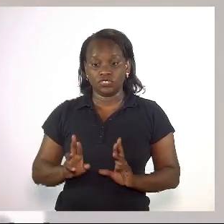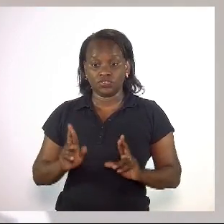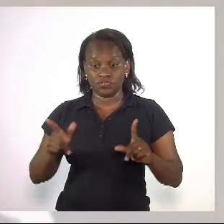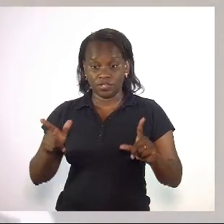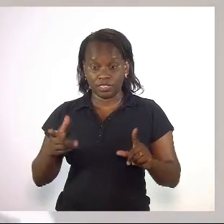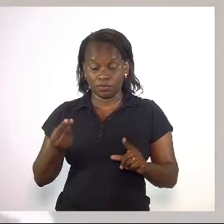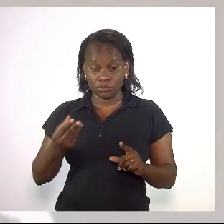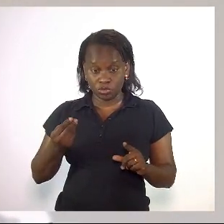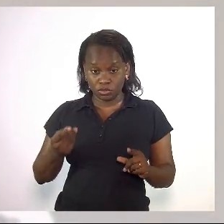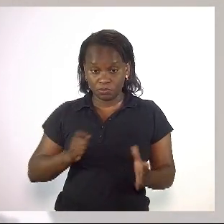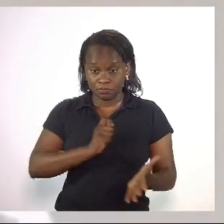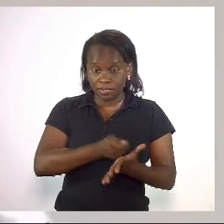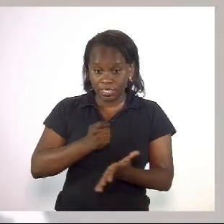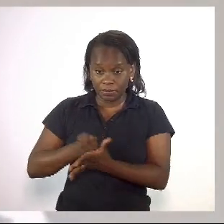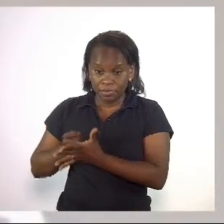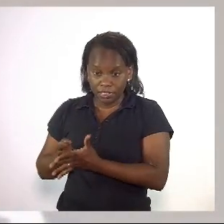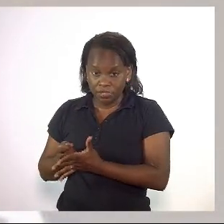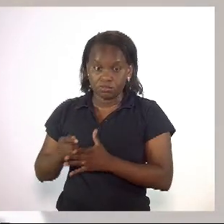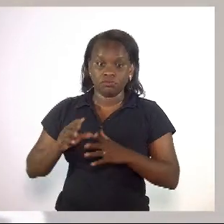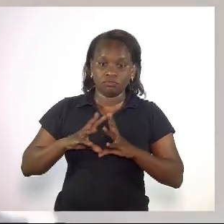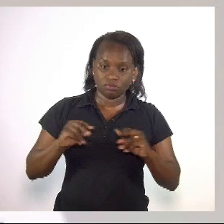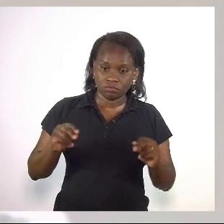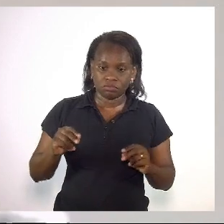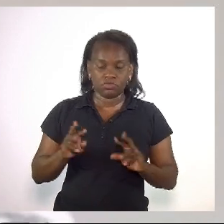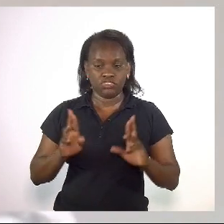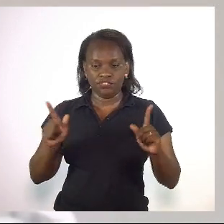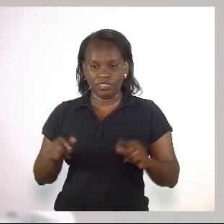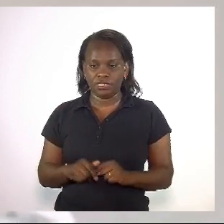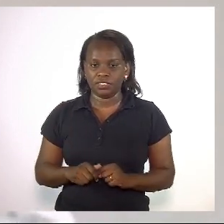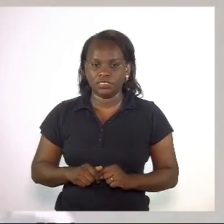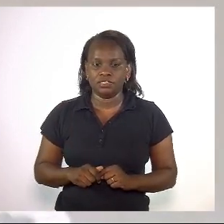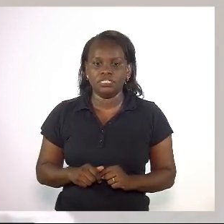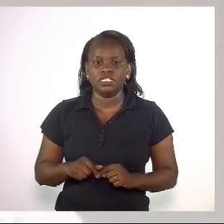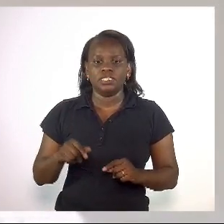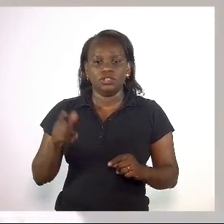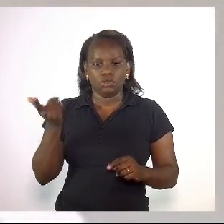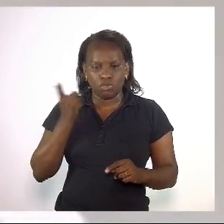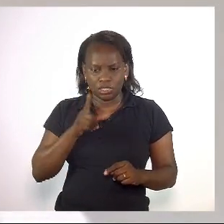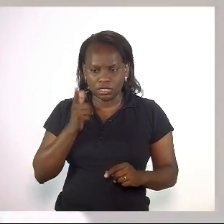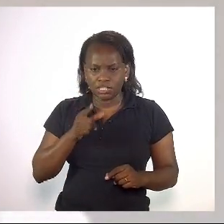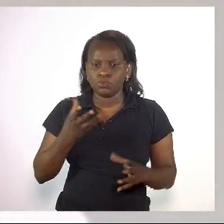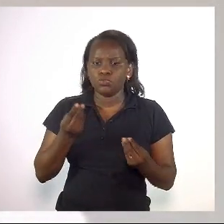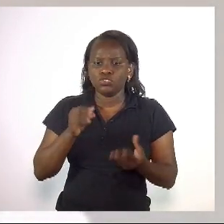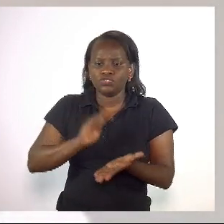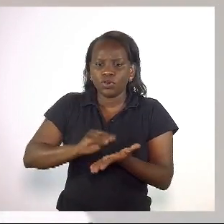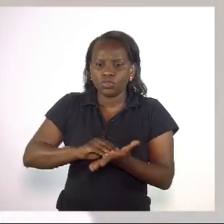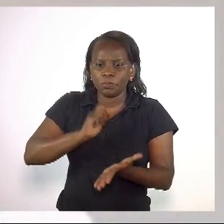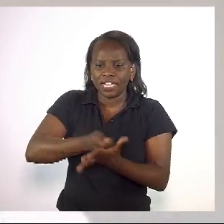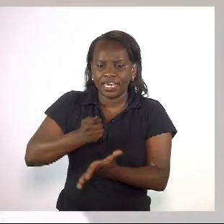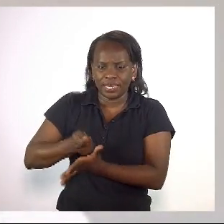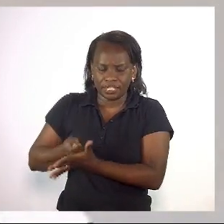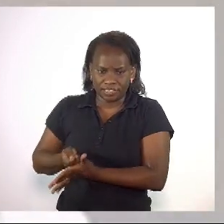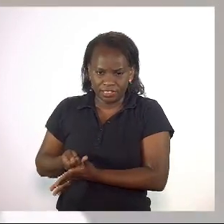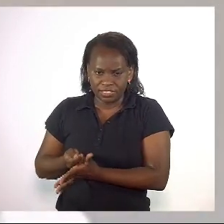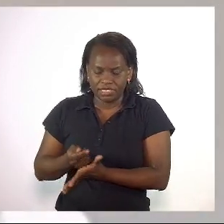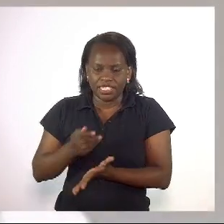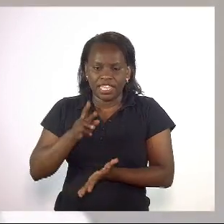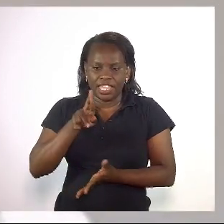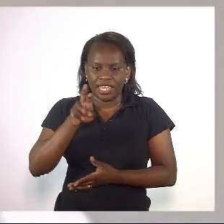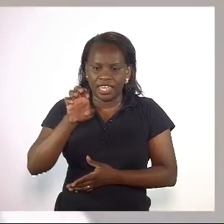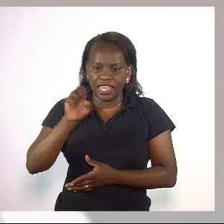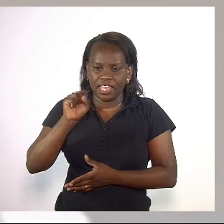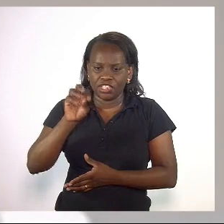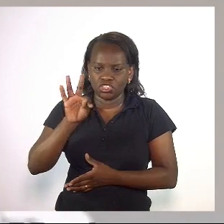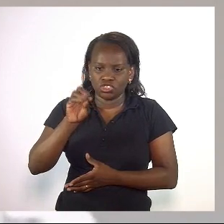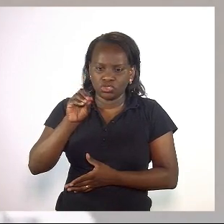grande entre a liquidação e pagamento, ou seja, existiu aí uma grande geração de restos a pagar. Em geral, esses restos a pagar, como o